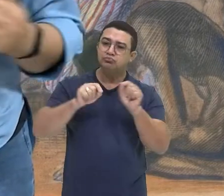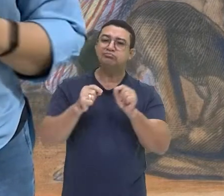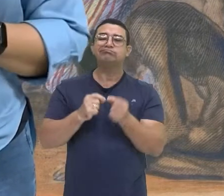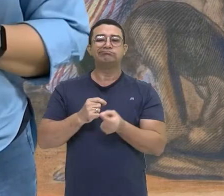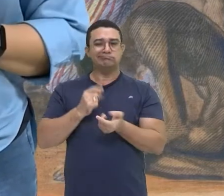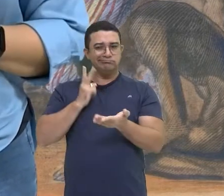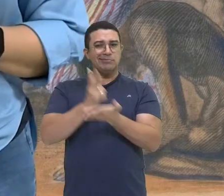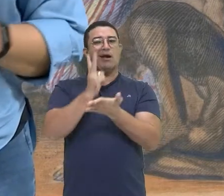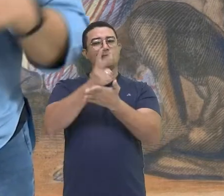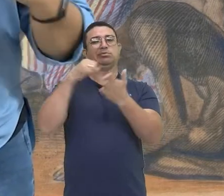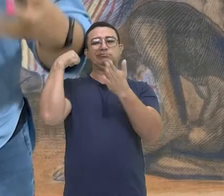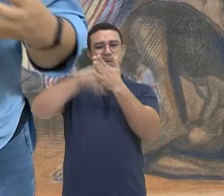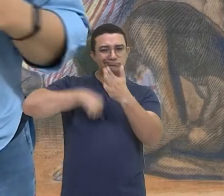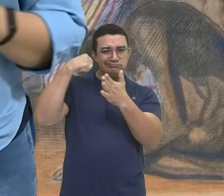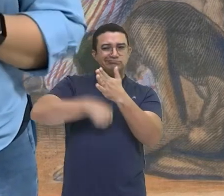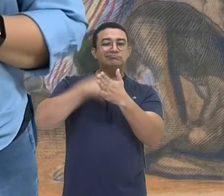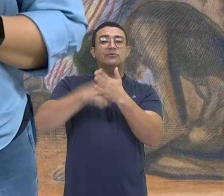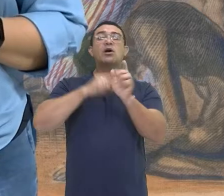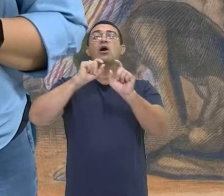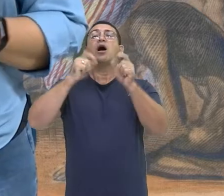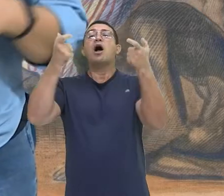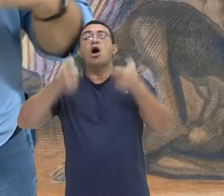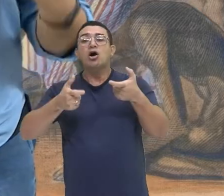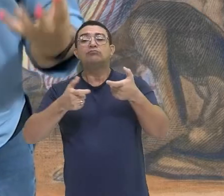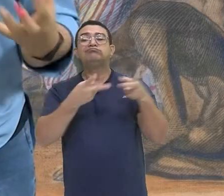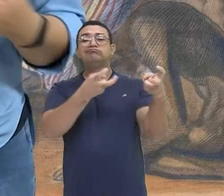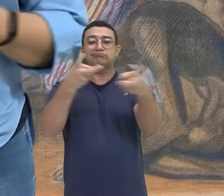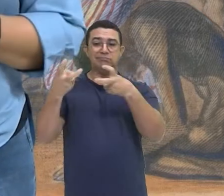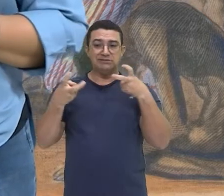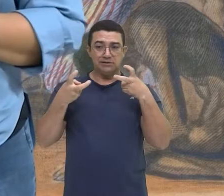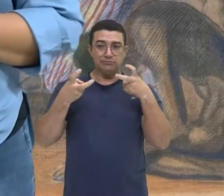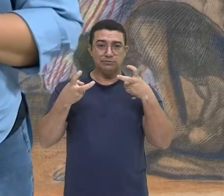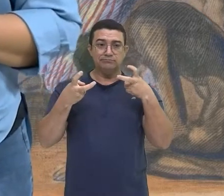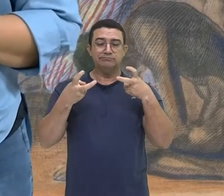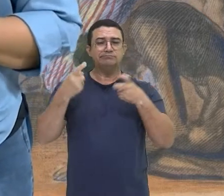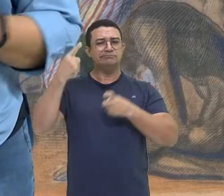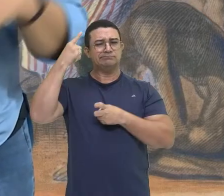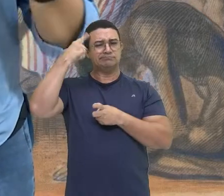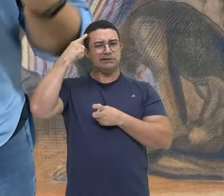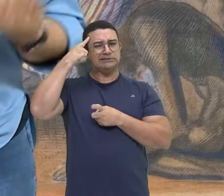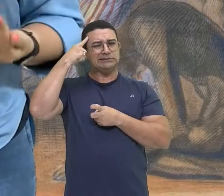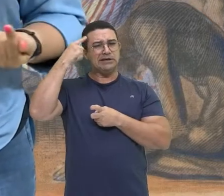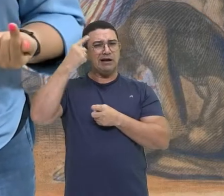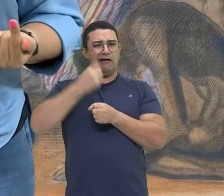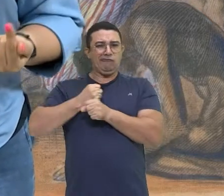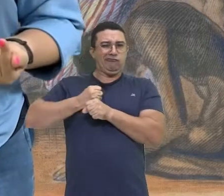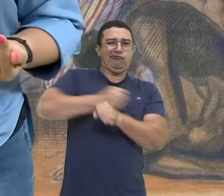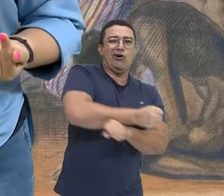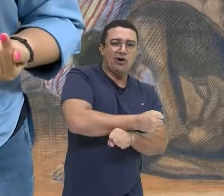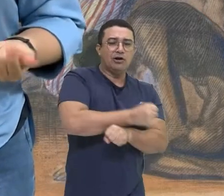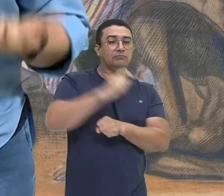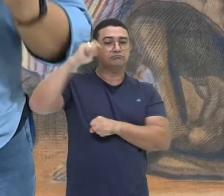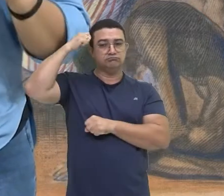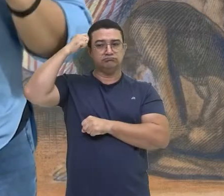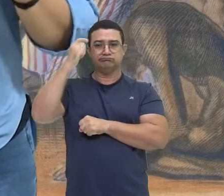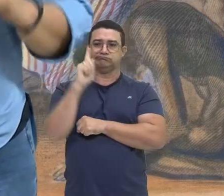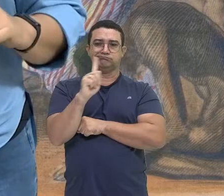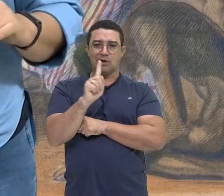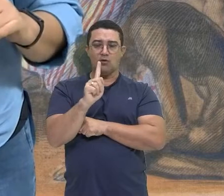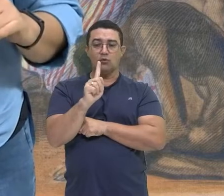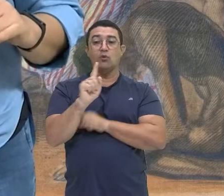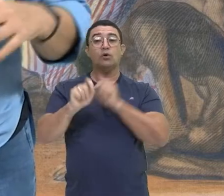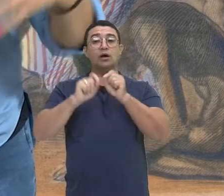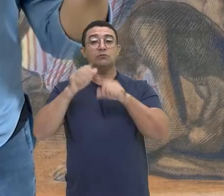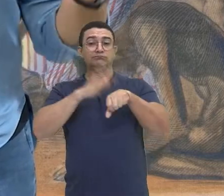onde a gente percebe essa resistência? Nem sempre pelo uso da força, mas eles fizeram, por exemplo, com que a